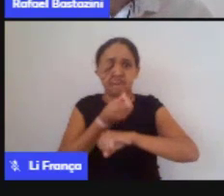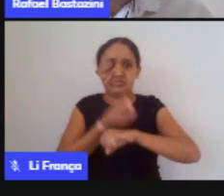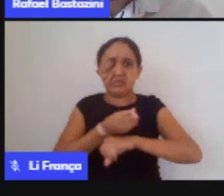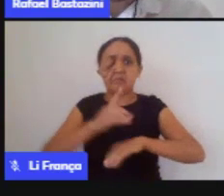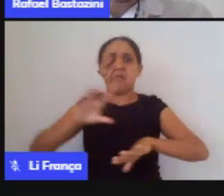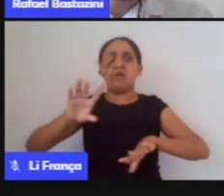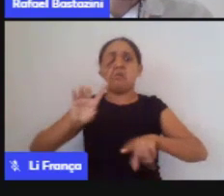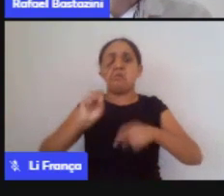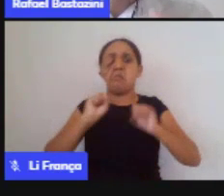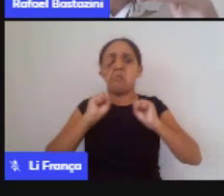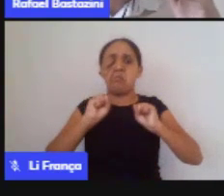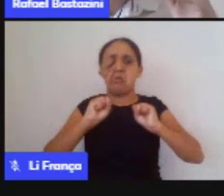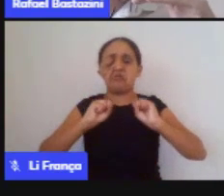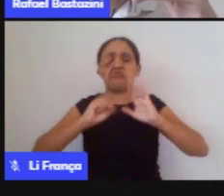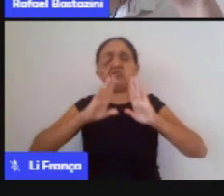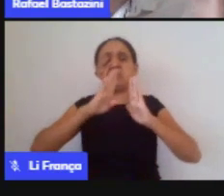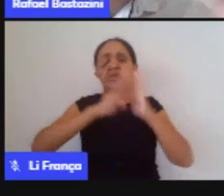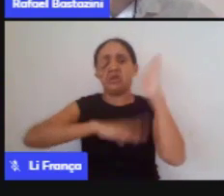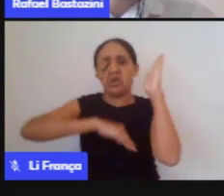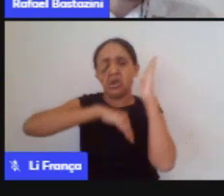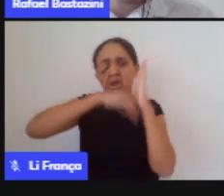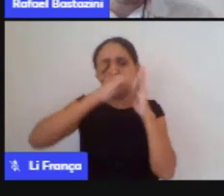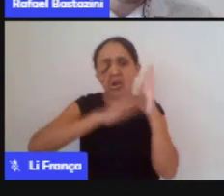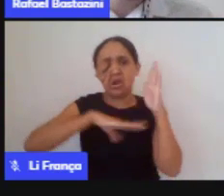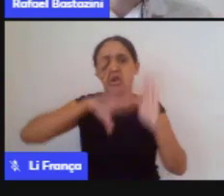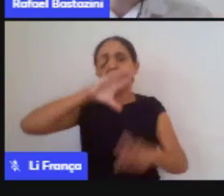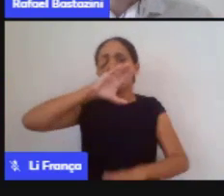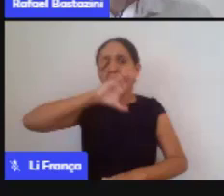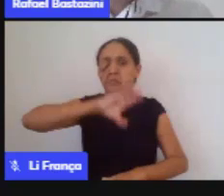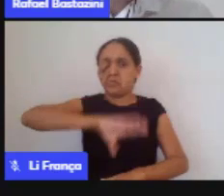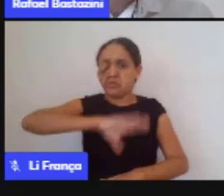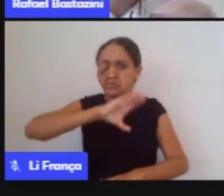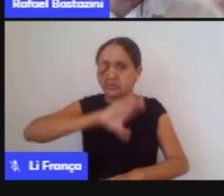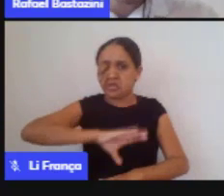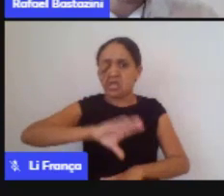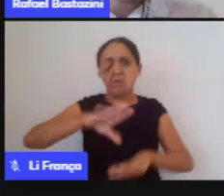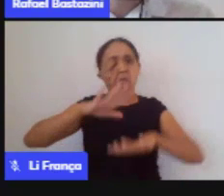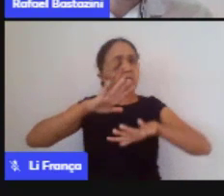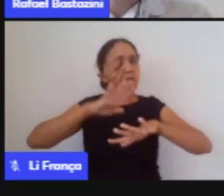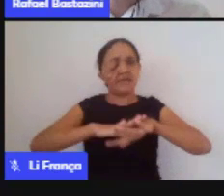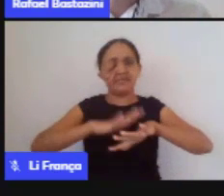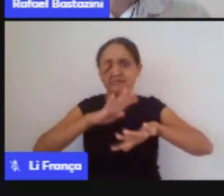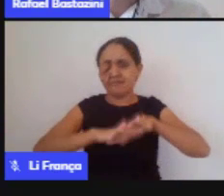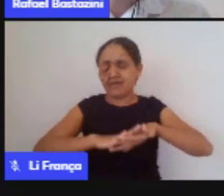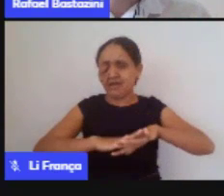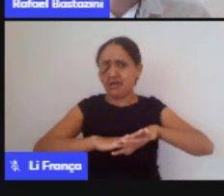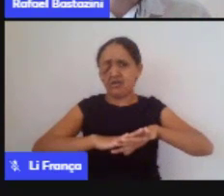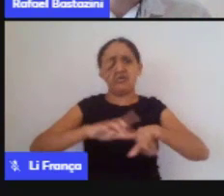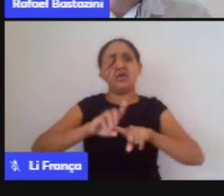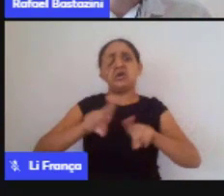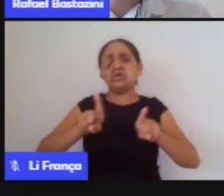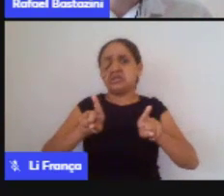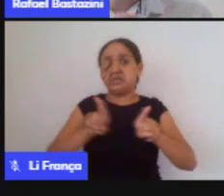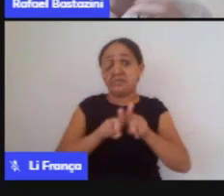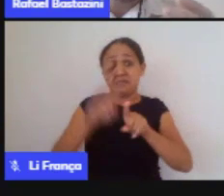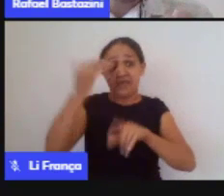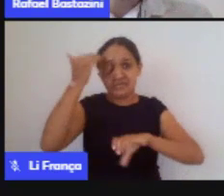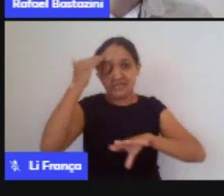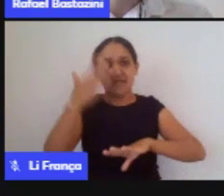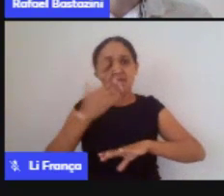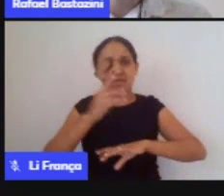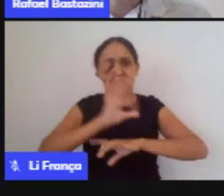também a arte, a língua portuguesa, a matemática para a interpretação